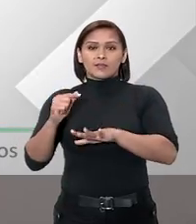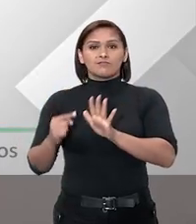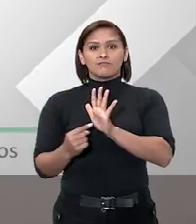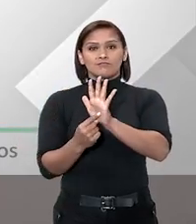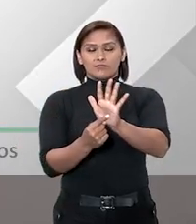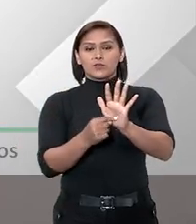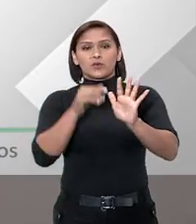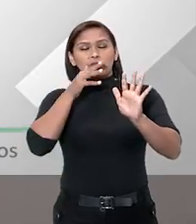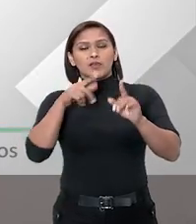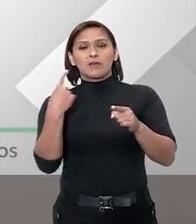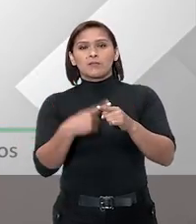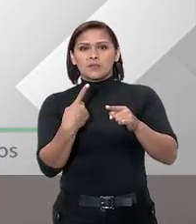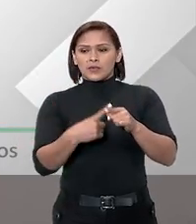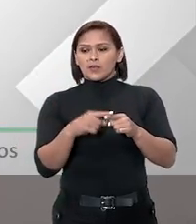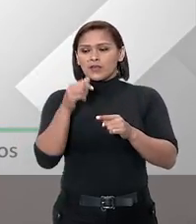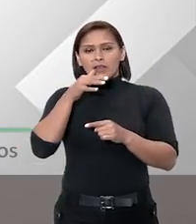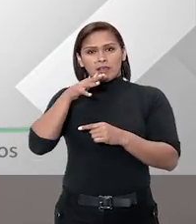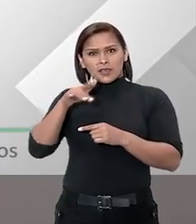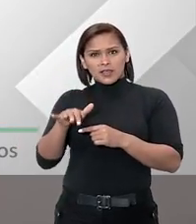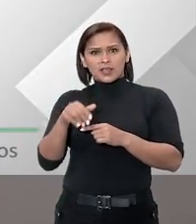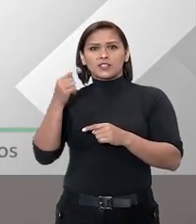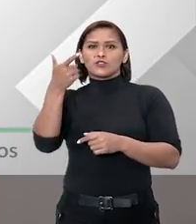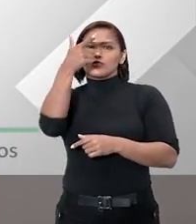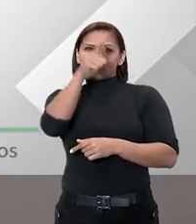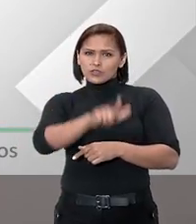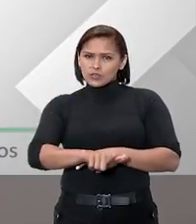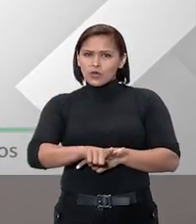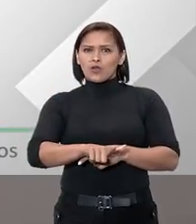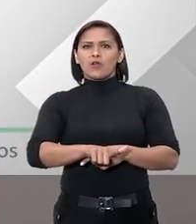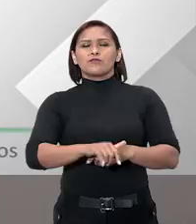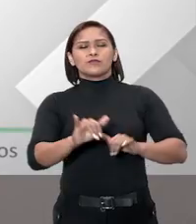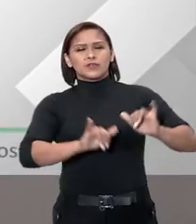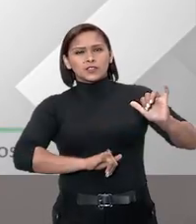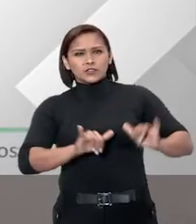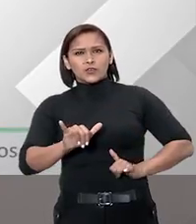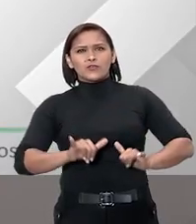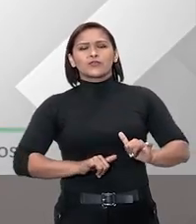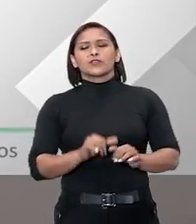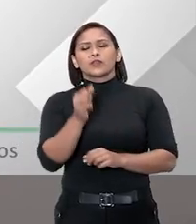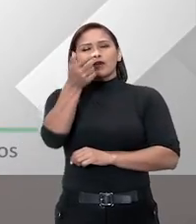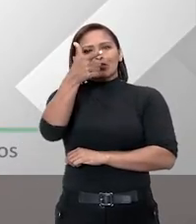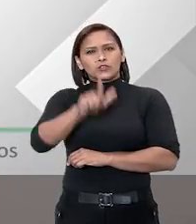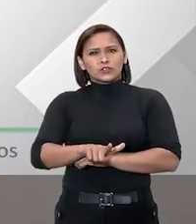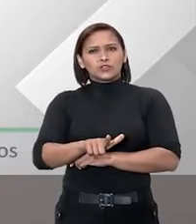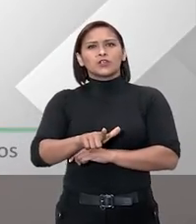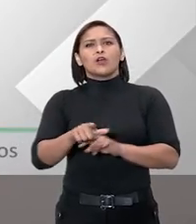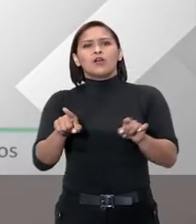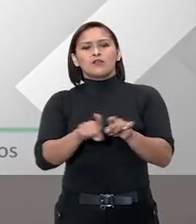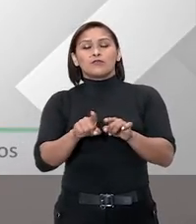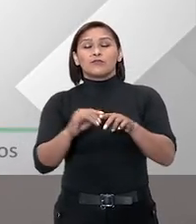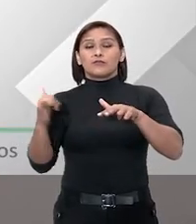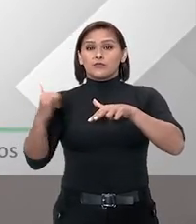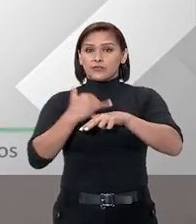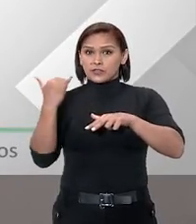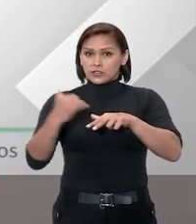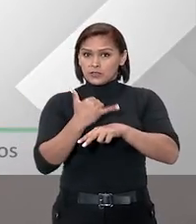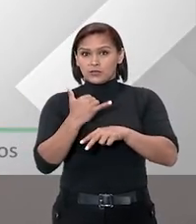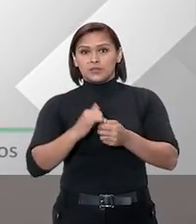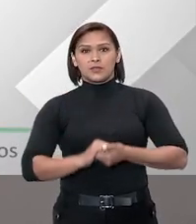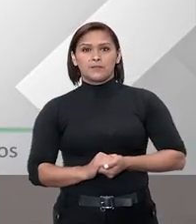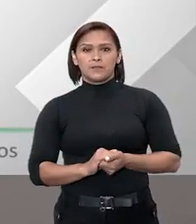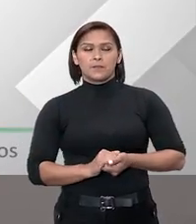por conta de achar que ela vai ser novamente, vai surgir uma revitimização dessa